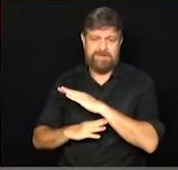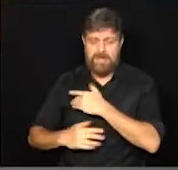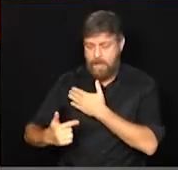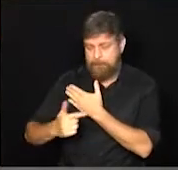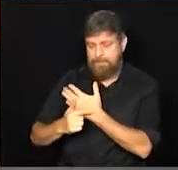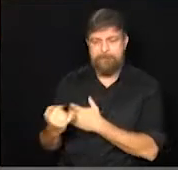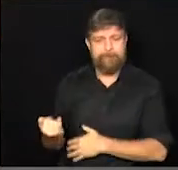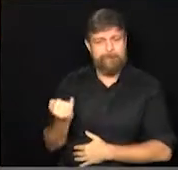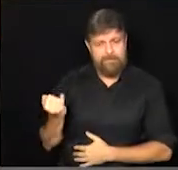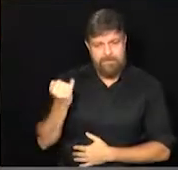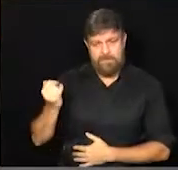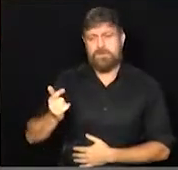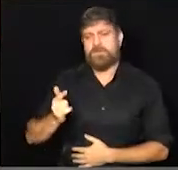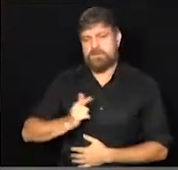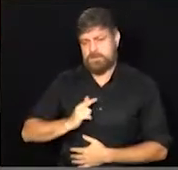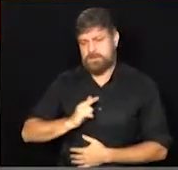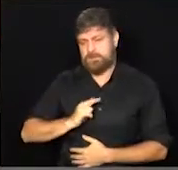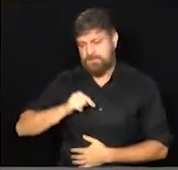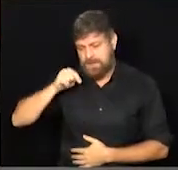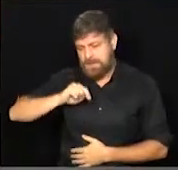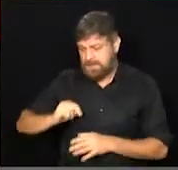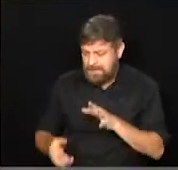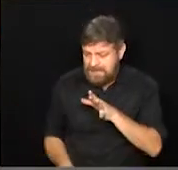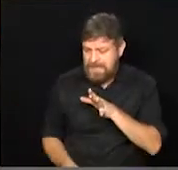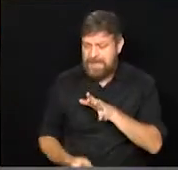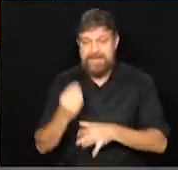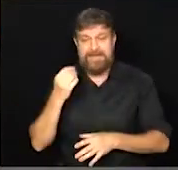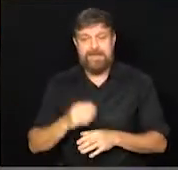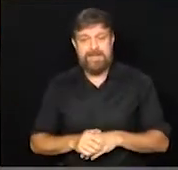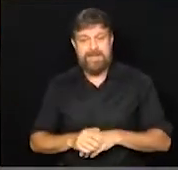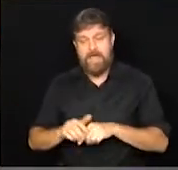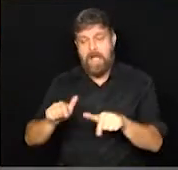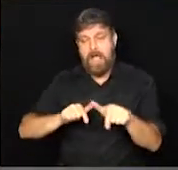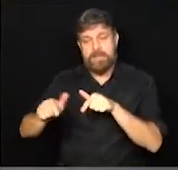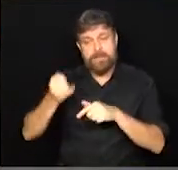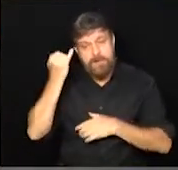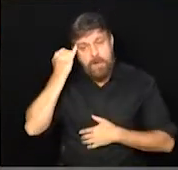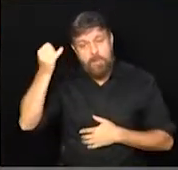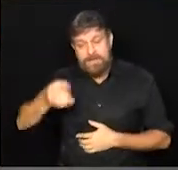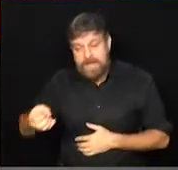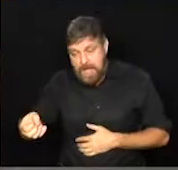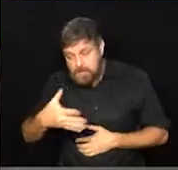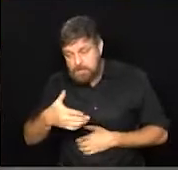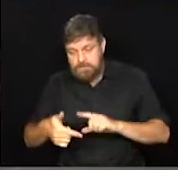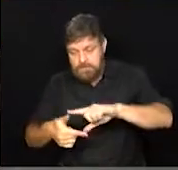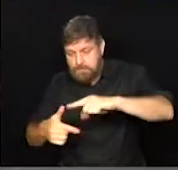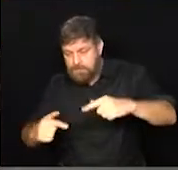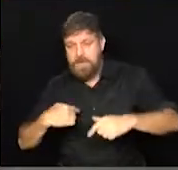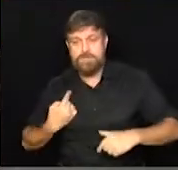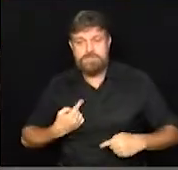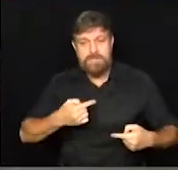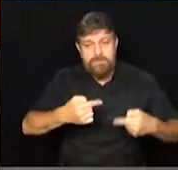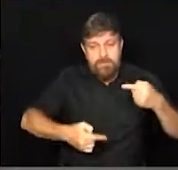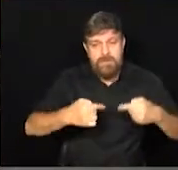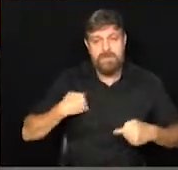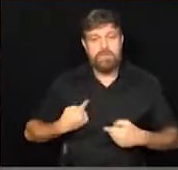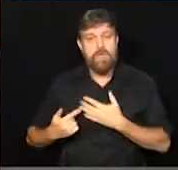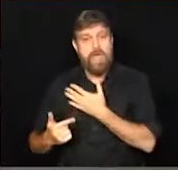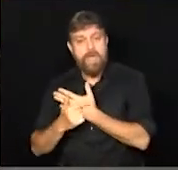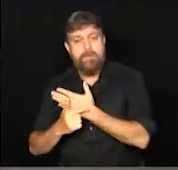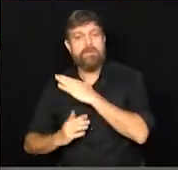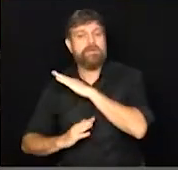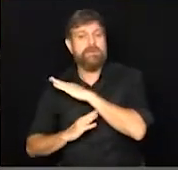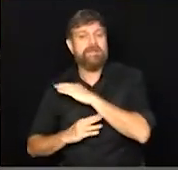importante em trazer serviços inovadores para a cidade, e nós queremos, sim, debater, porque é papel do Legislativo, debater como